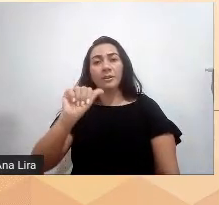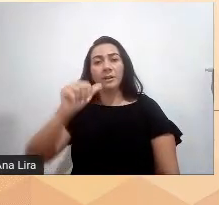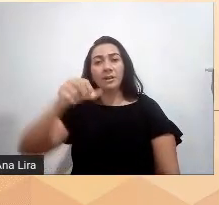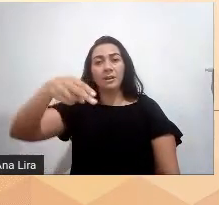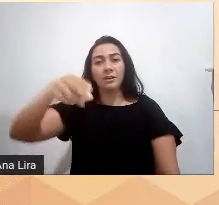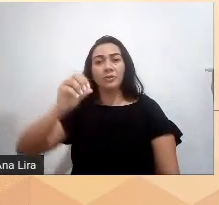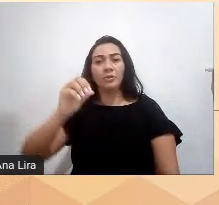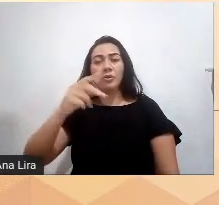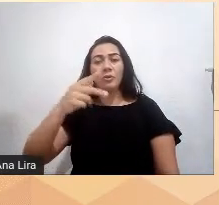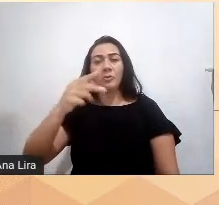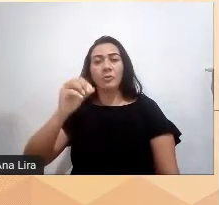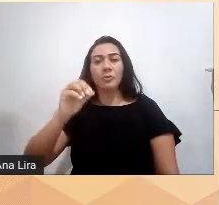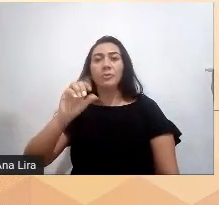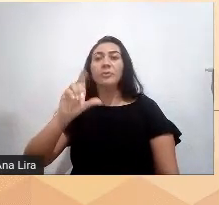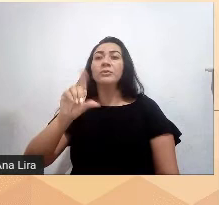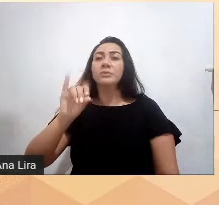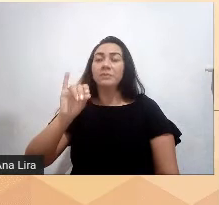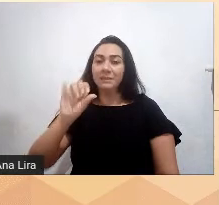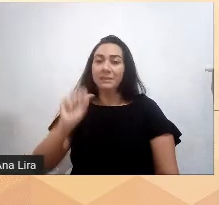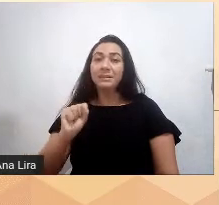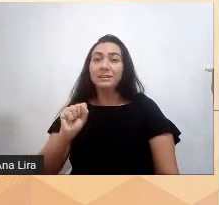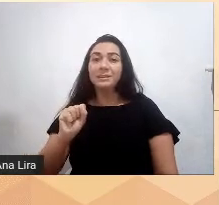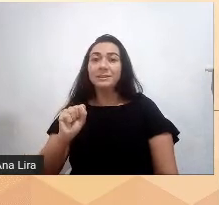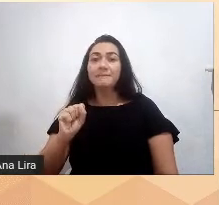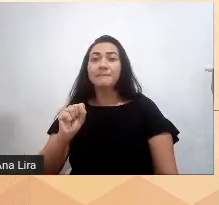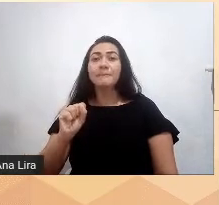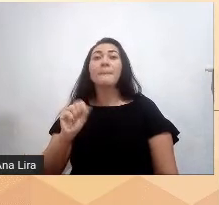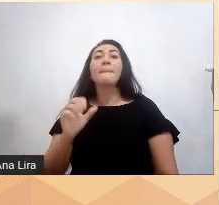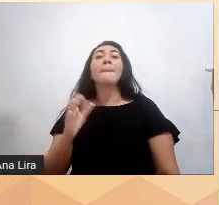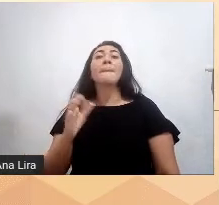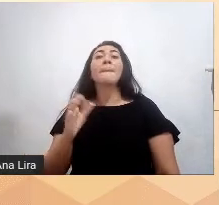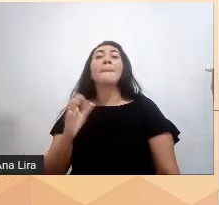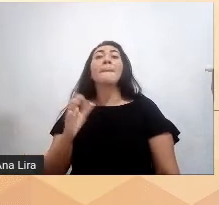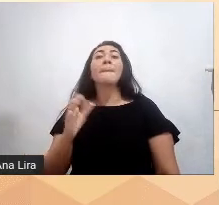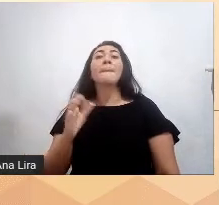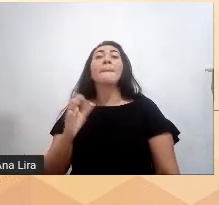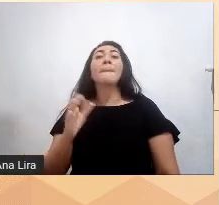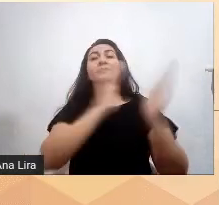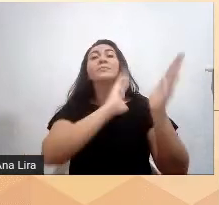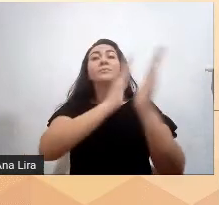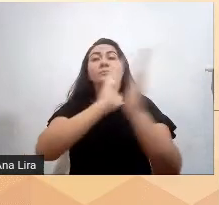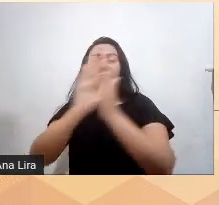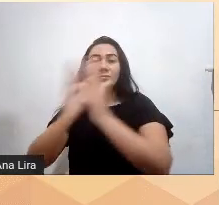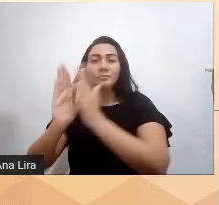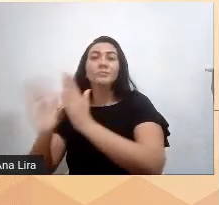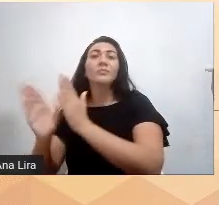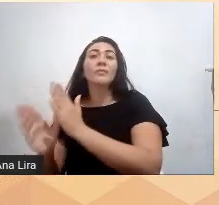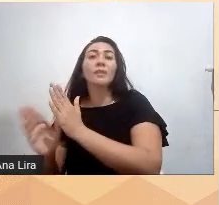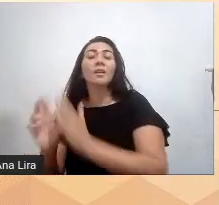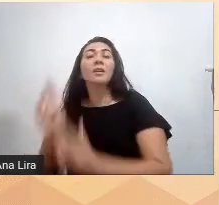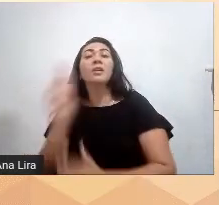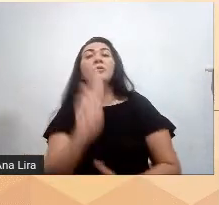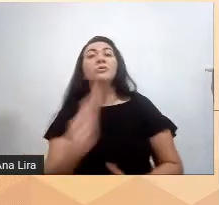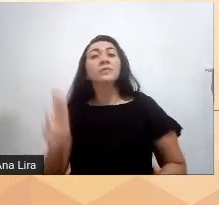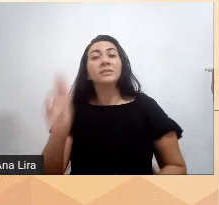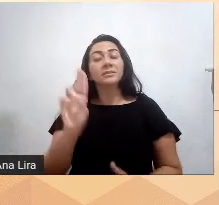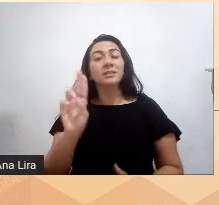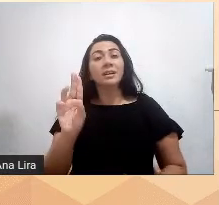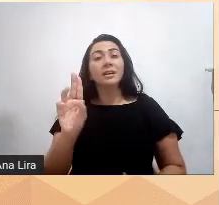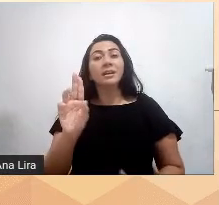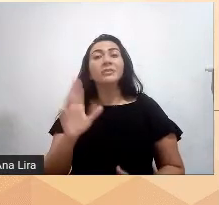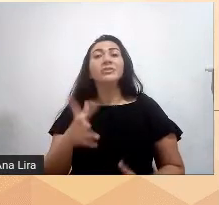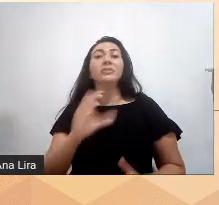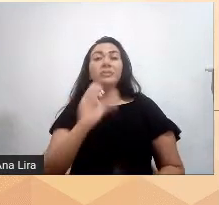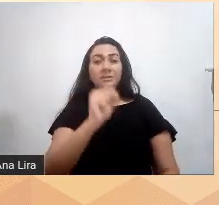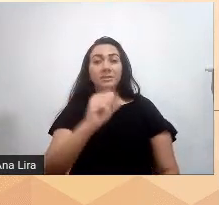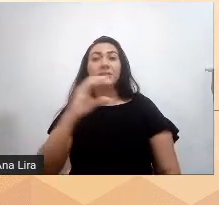em biblioteconomia com habilitação em gestão da informação pela UDESC, né, pela Universidade Estadual de Santa Catarina. E sou